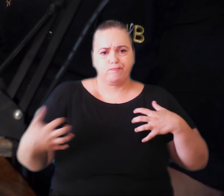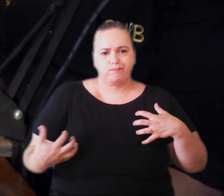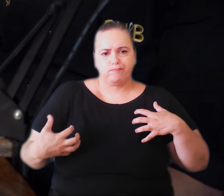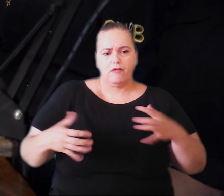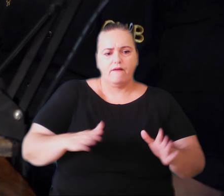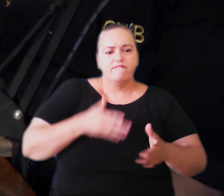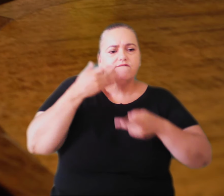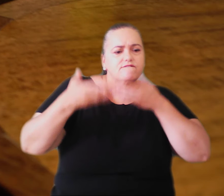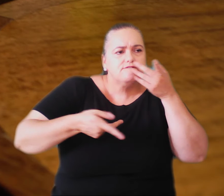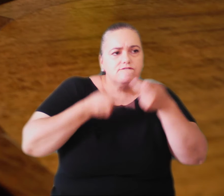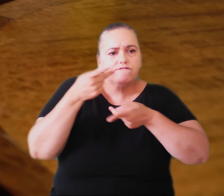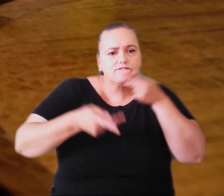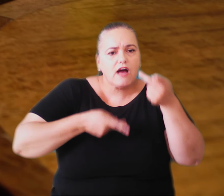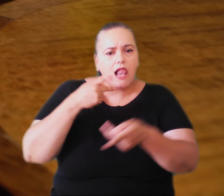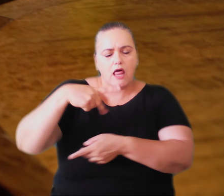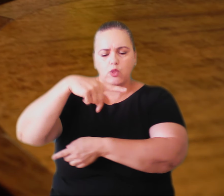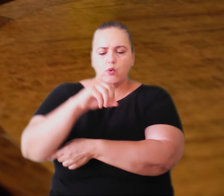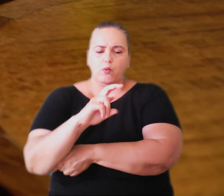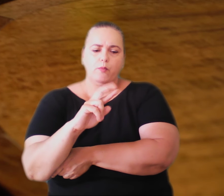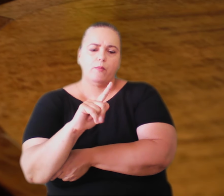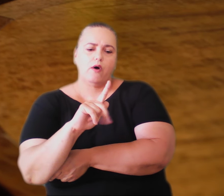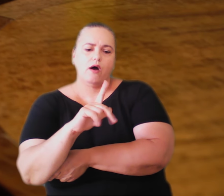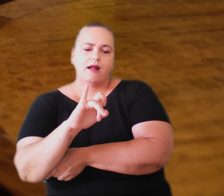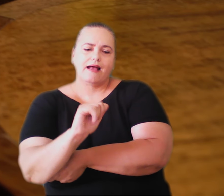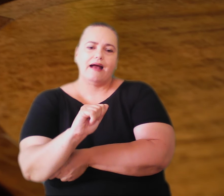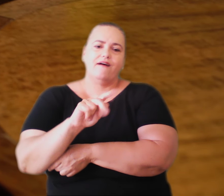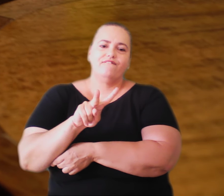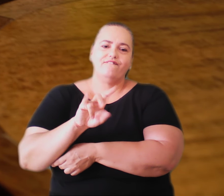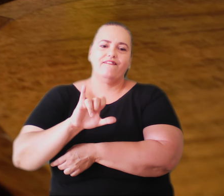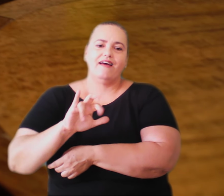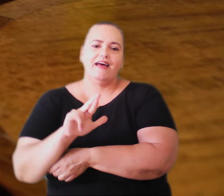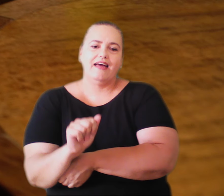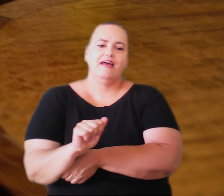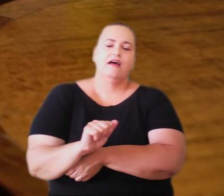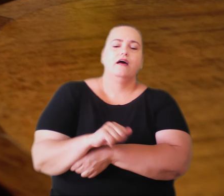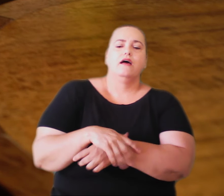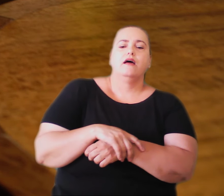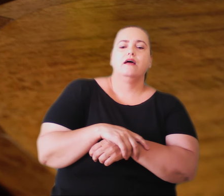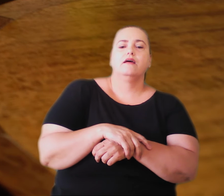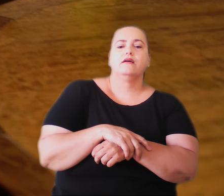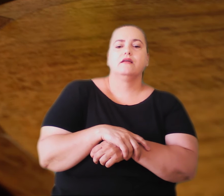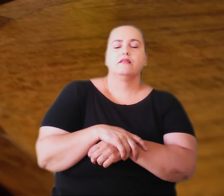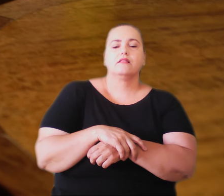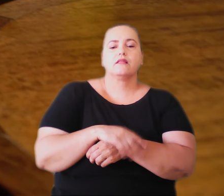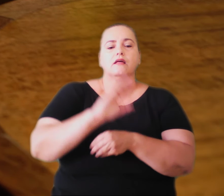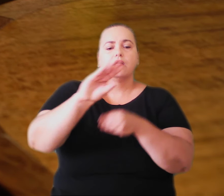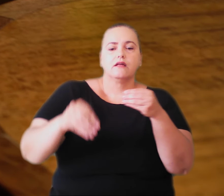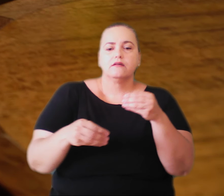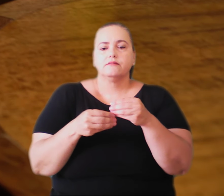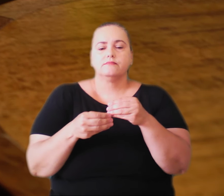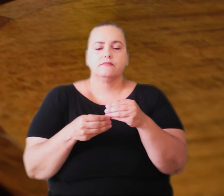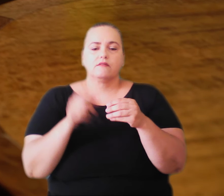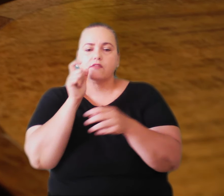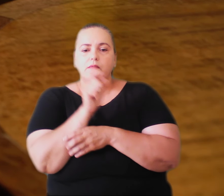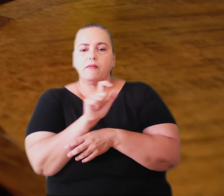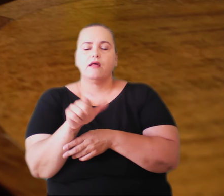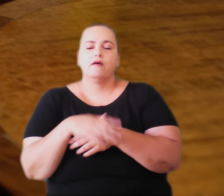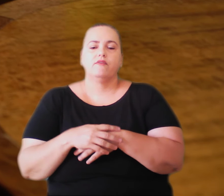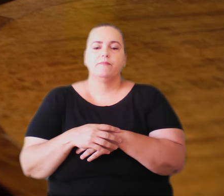Também. O Porca Véia, permita, não quero cortar. Só contar uma palavra do Porca